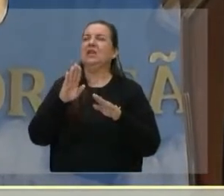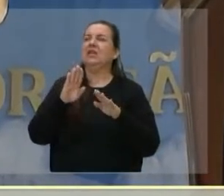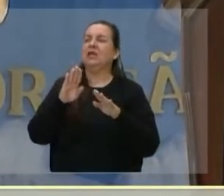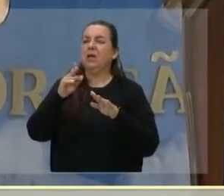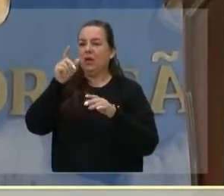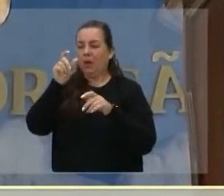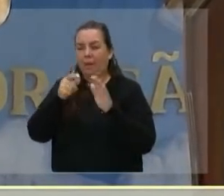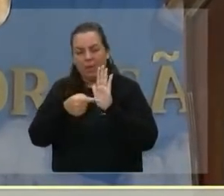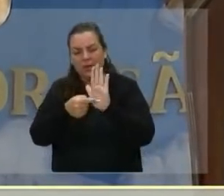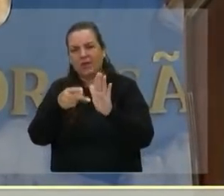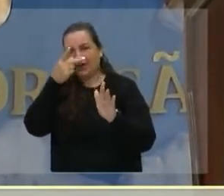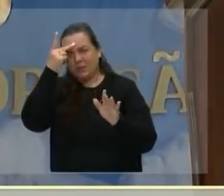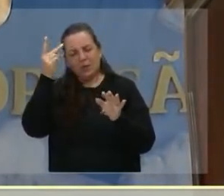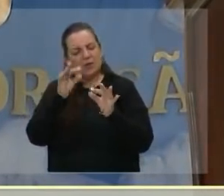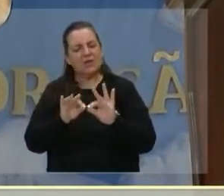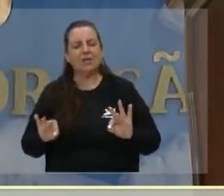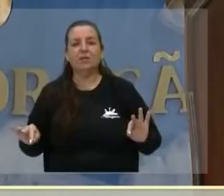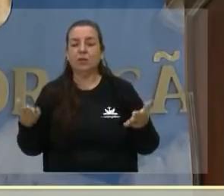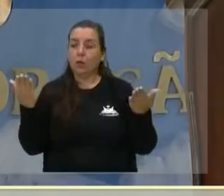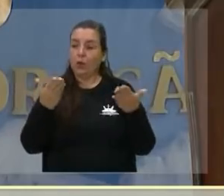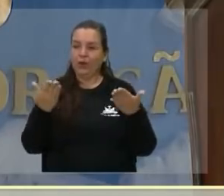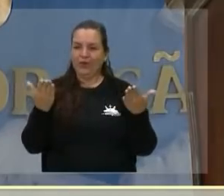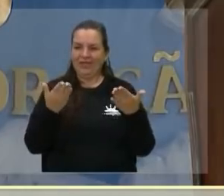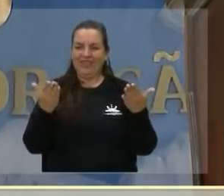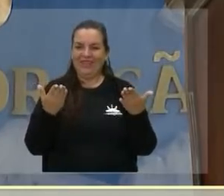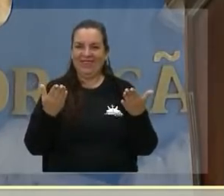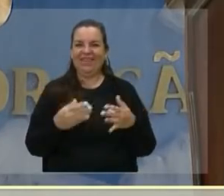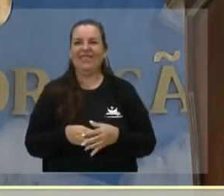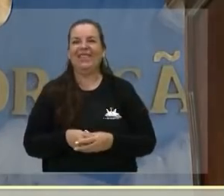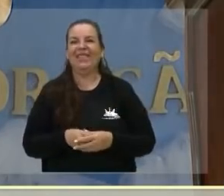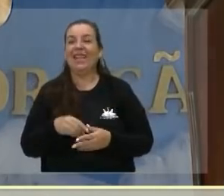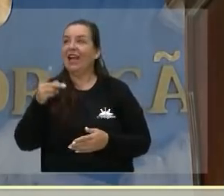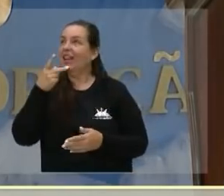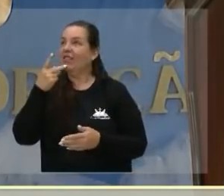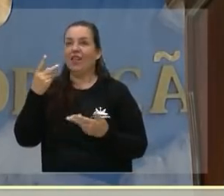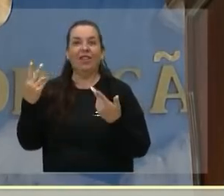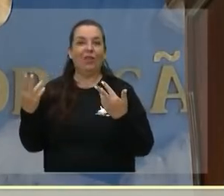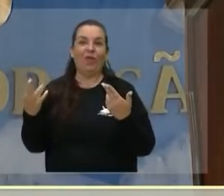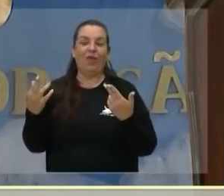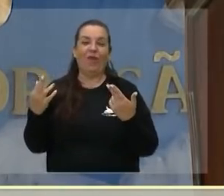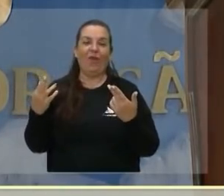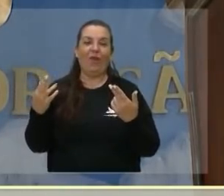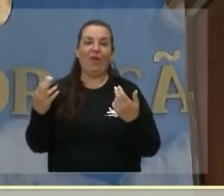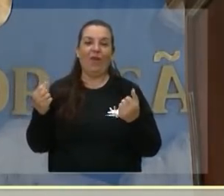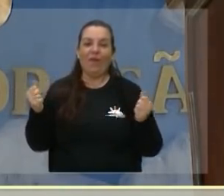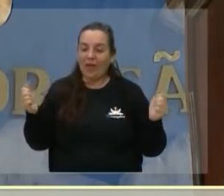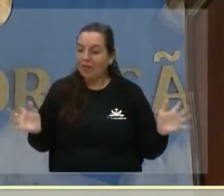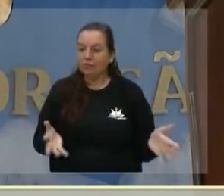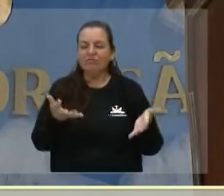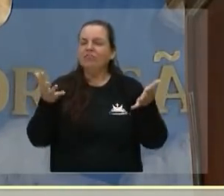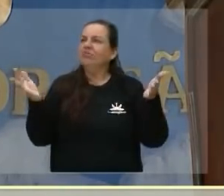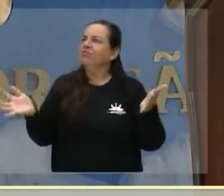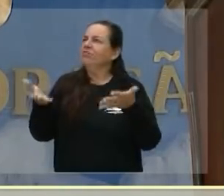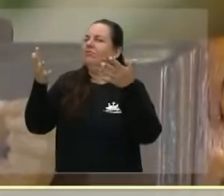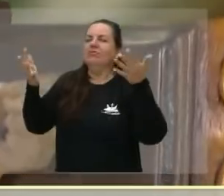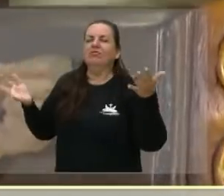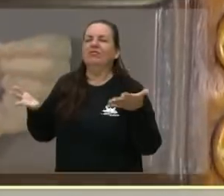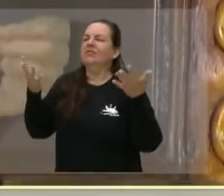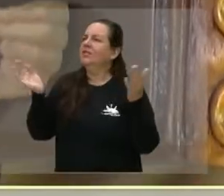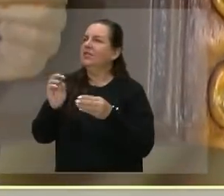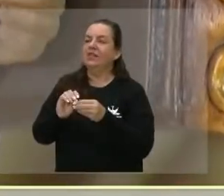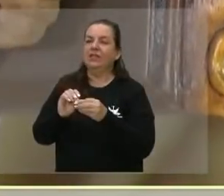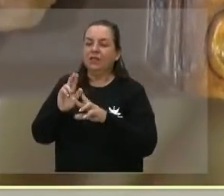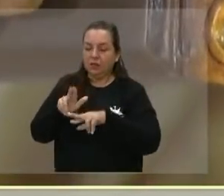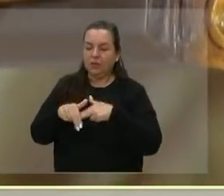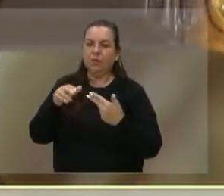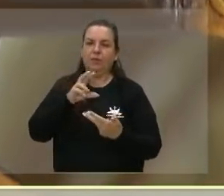aos pequeninos hoje ele fala mesma executando agindo